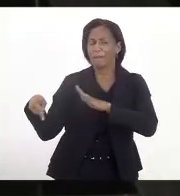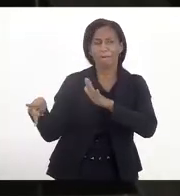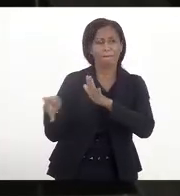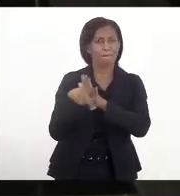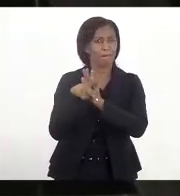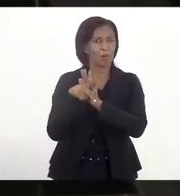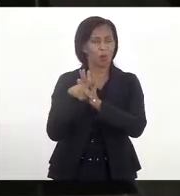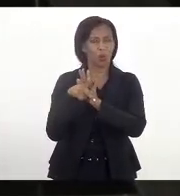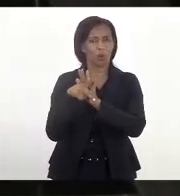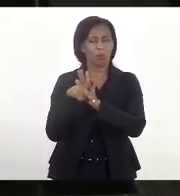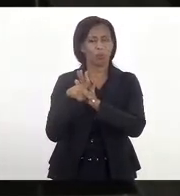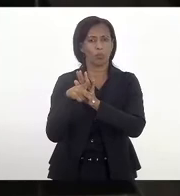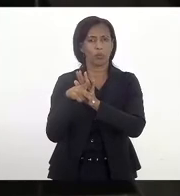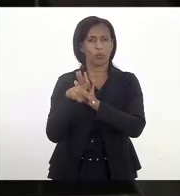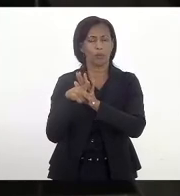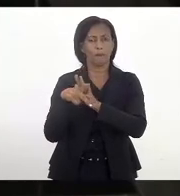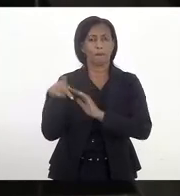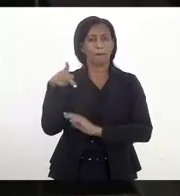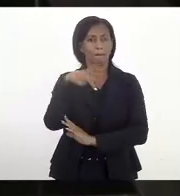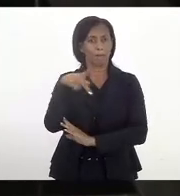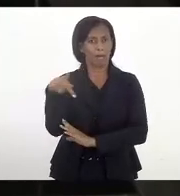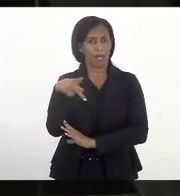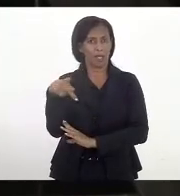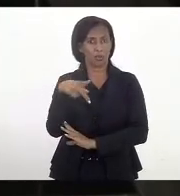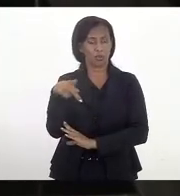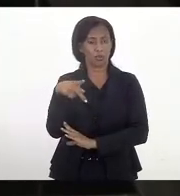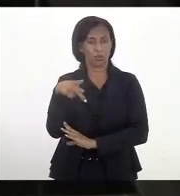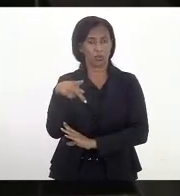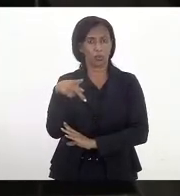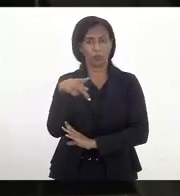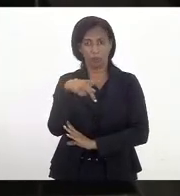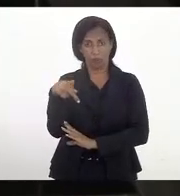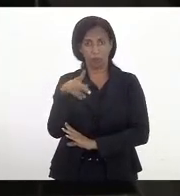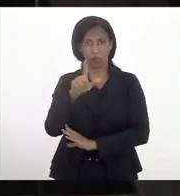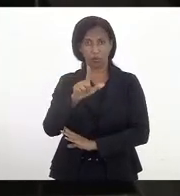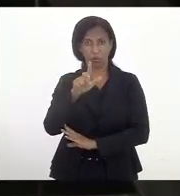prédio Professor Lúcio Costa